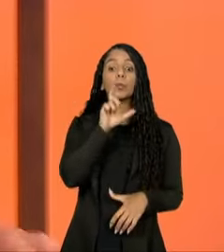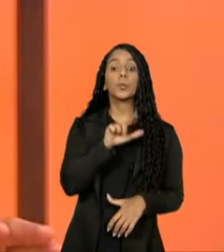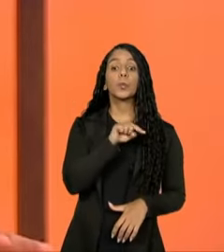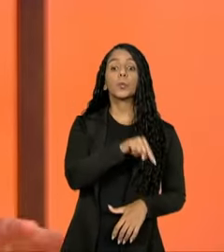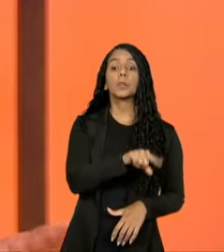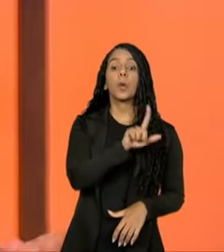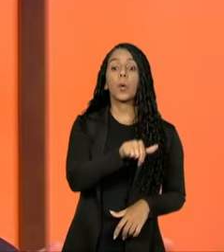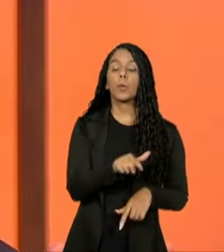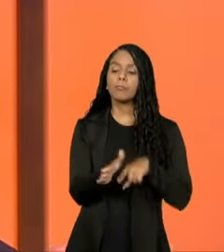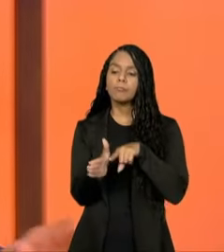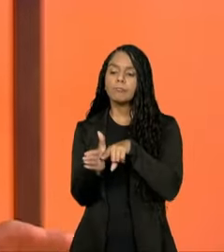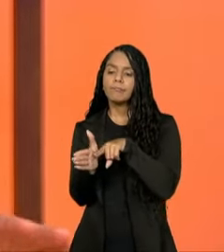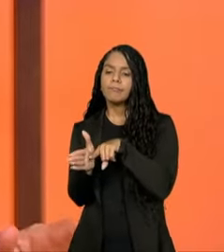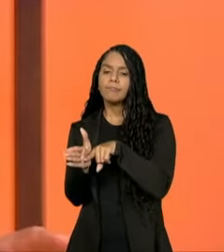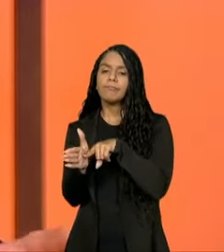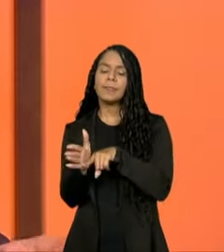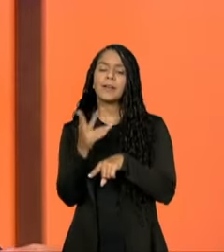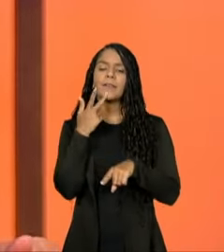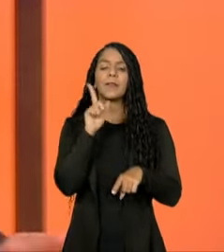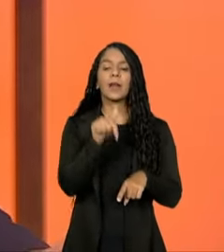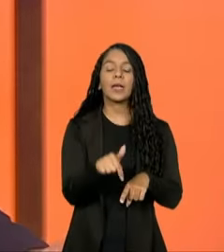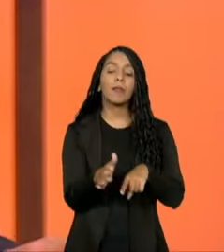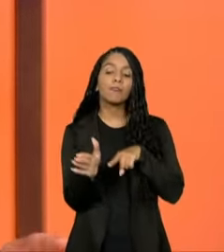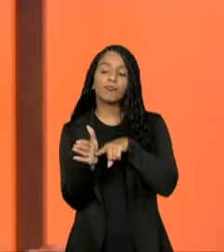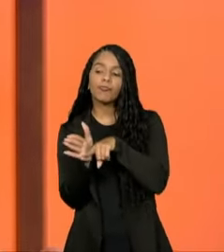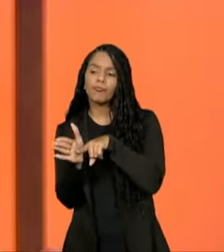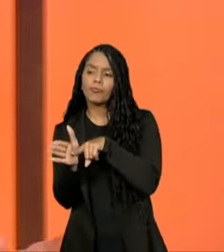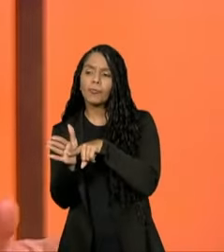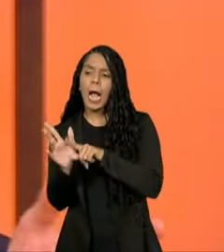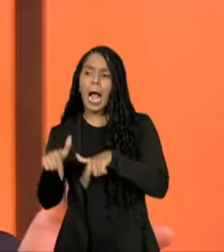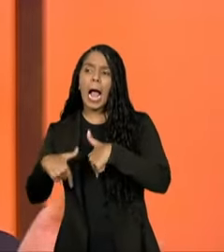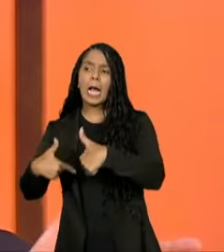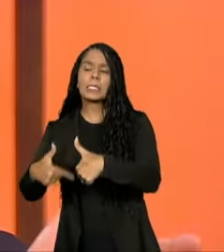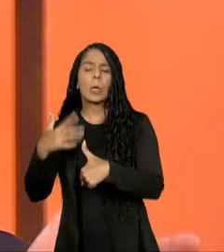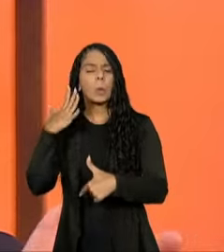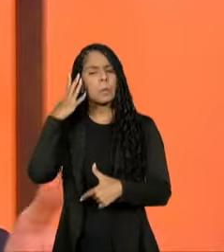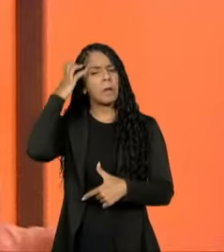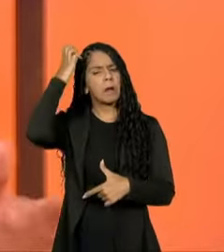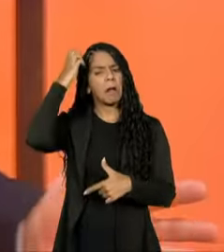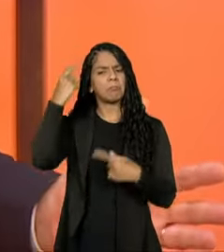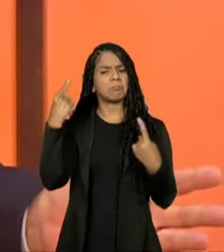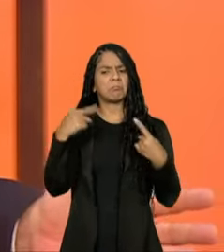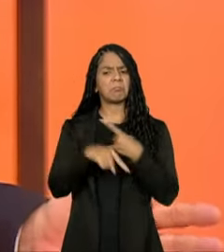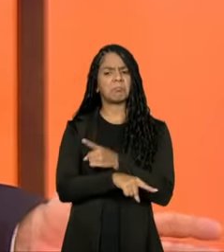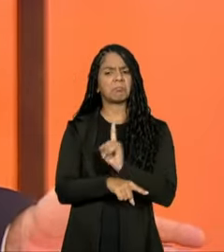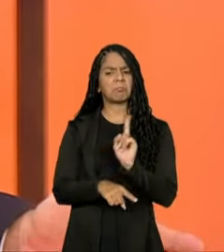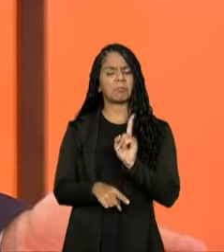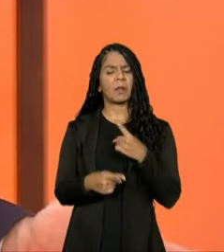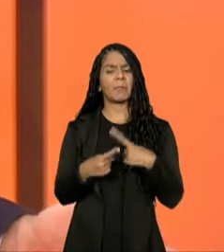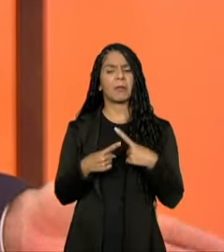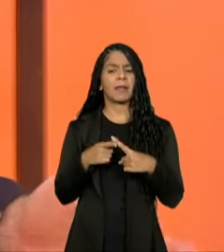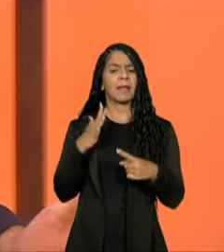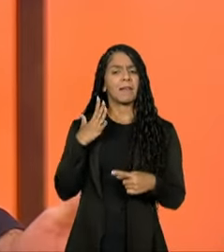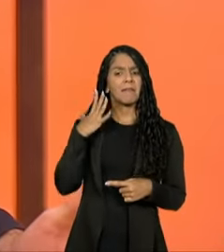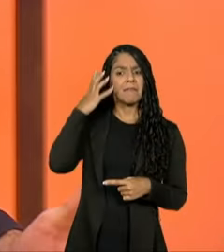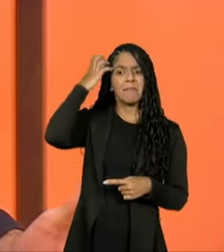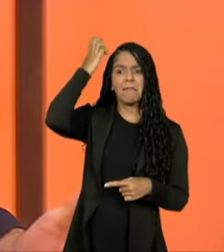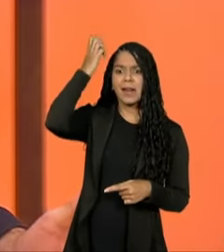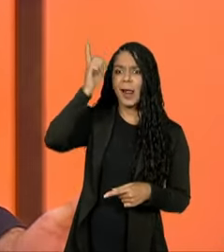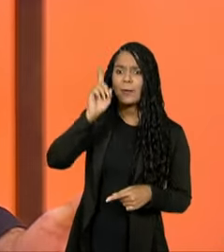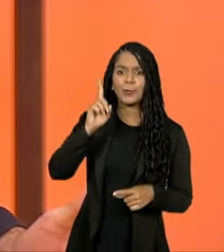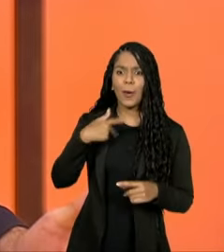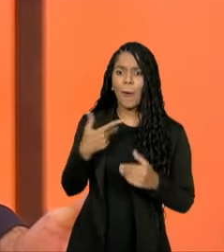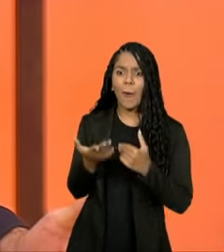mapear. Ali está dizendo que era para mapear as ações da Marielle. Eu acho isso que não faz muito sentido, porque a Marielle não tinha nem começado